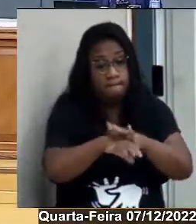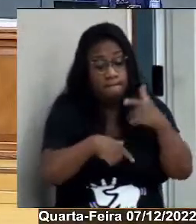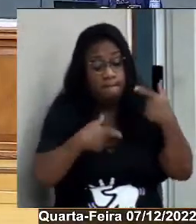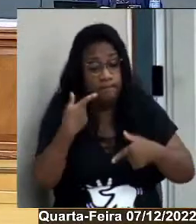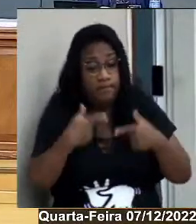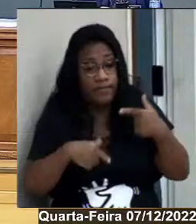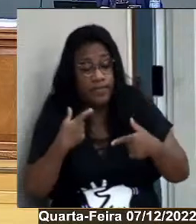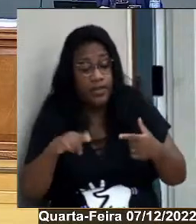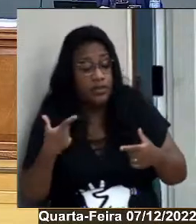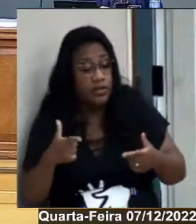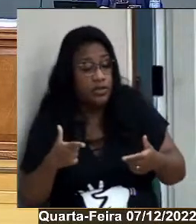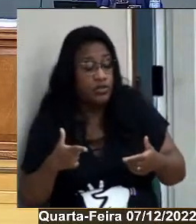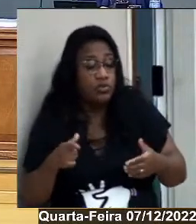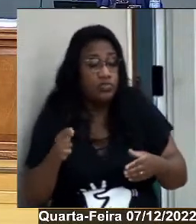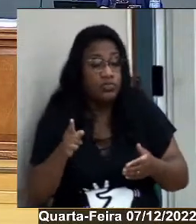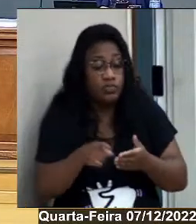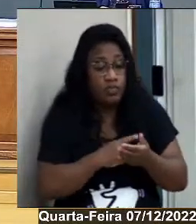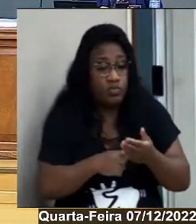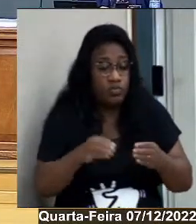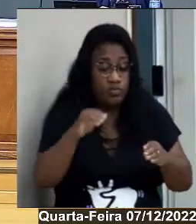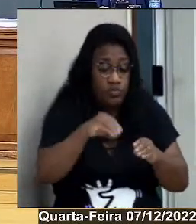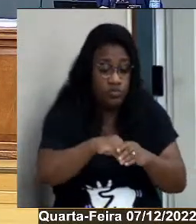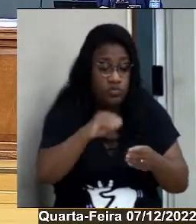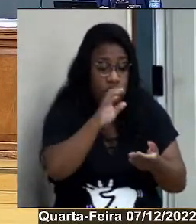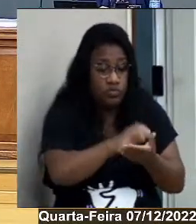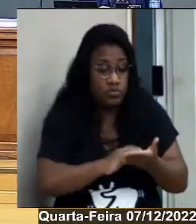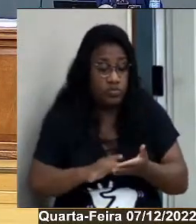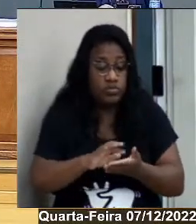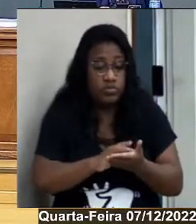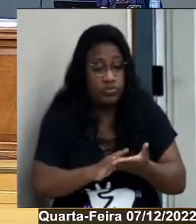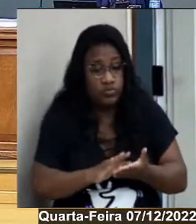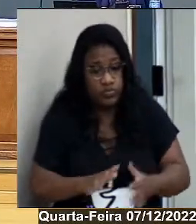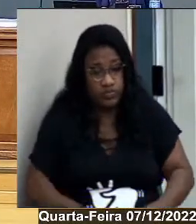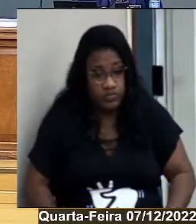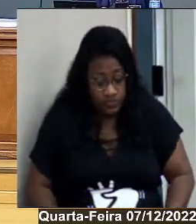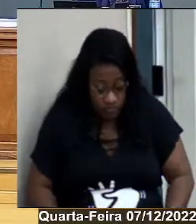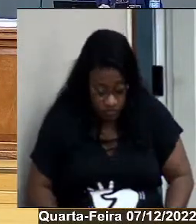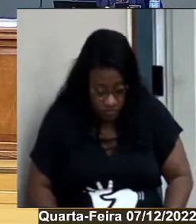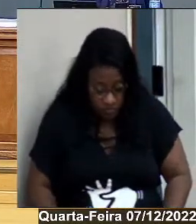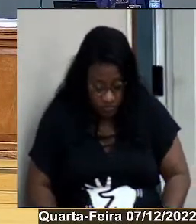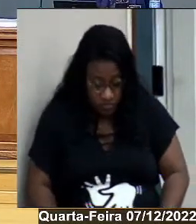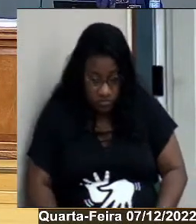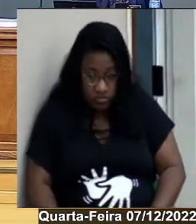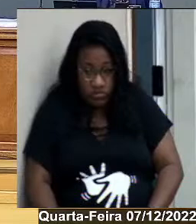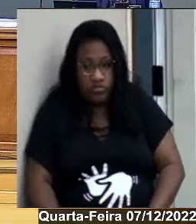discussão. Não havendo discussão, vai à votação. Os vereadores podem computar o voto de forma eletrônica.